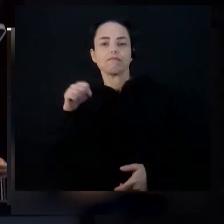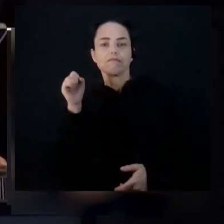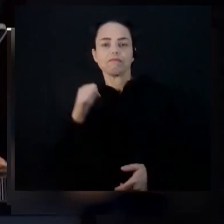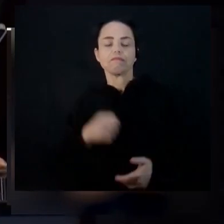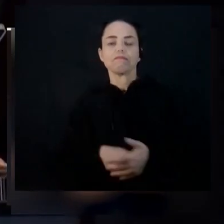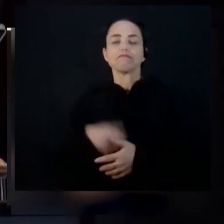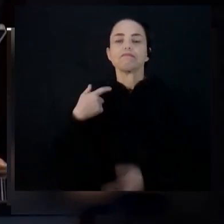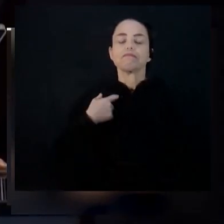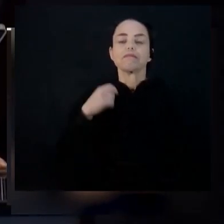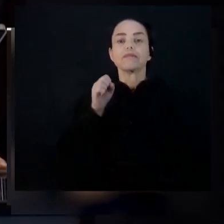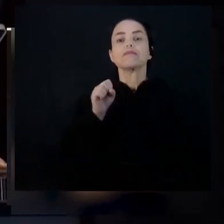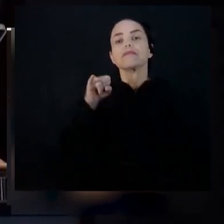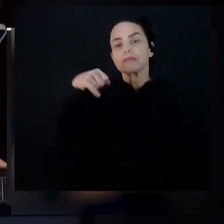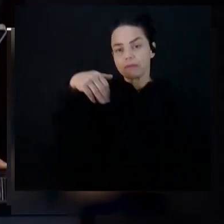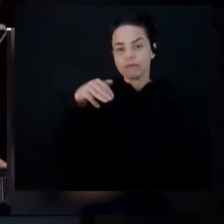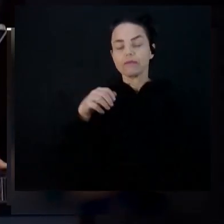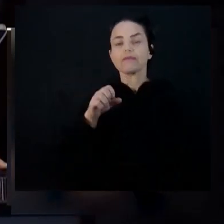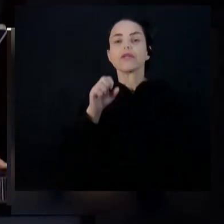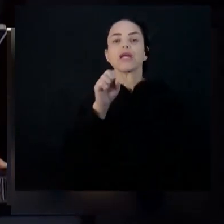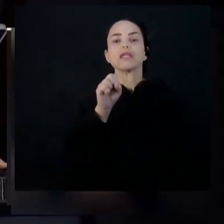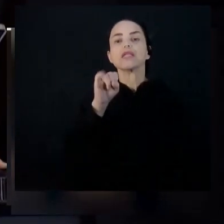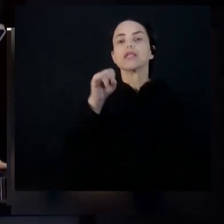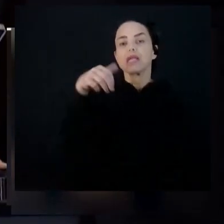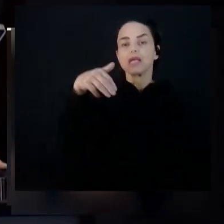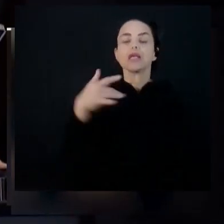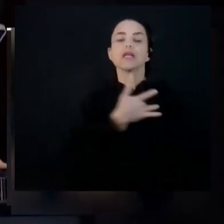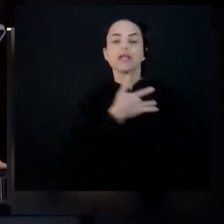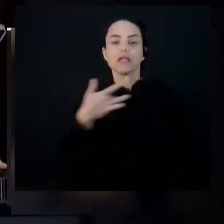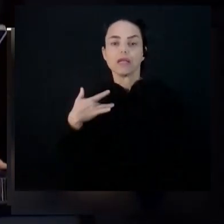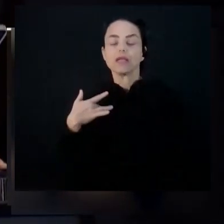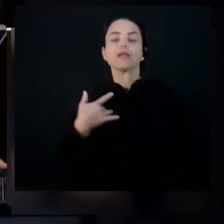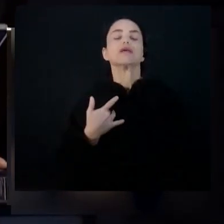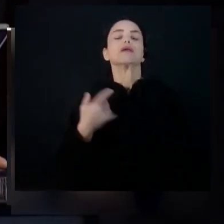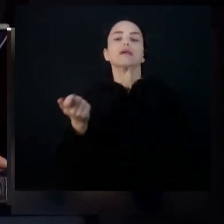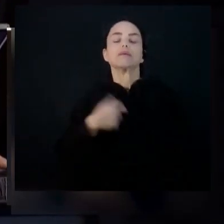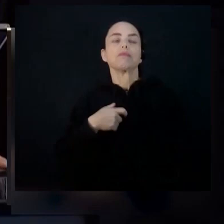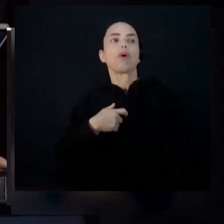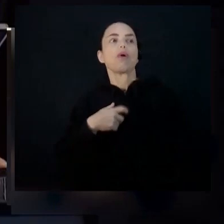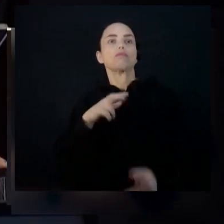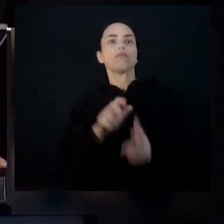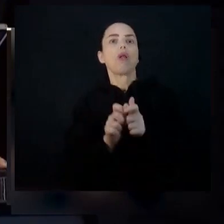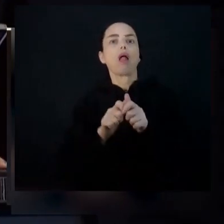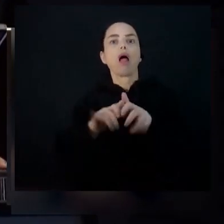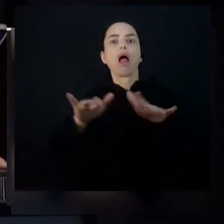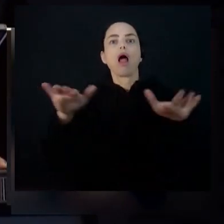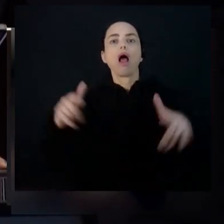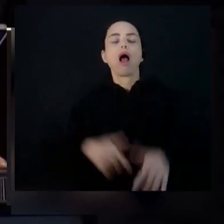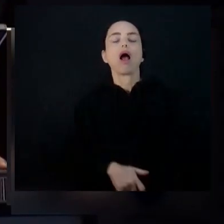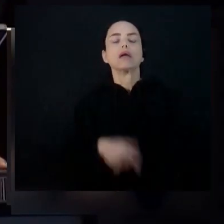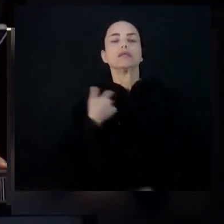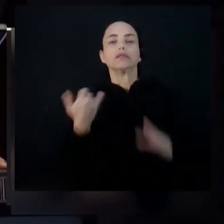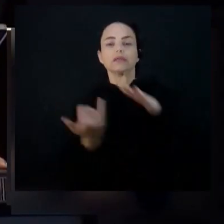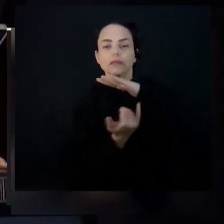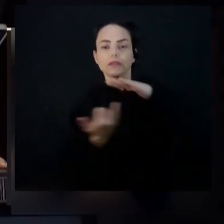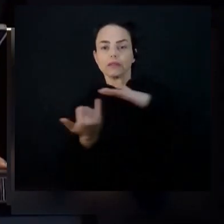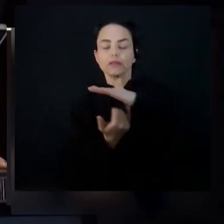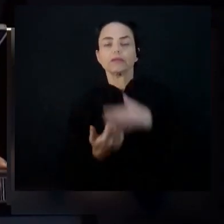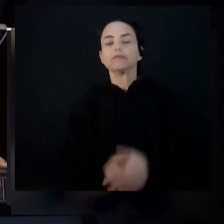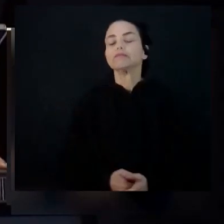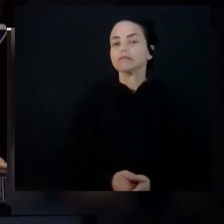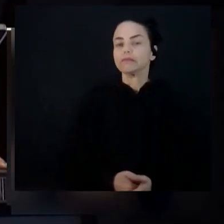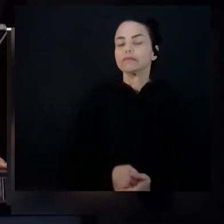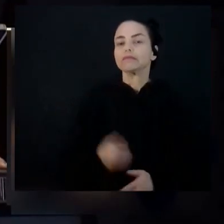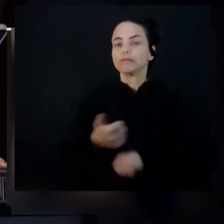a dimensão do trabalho de todos vocês e possa replicar a todas as entidades, a todos os